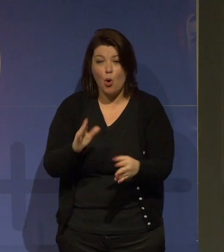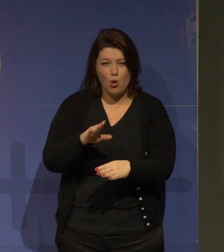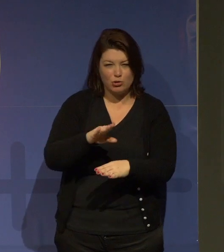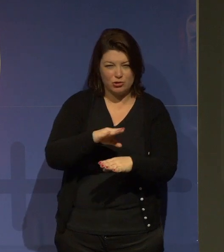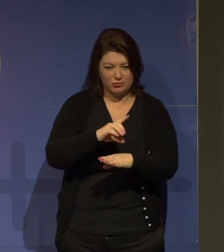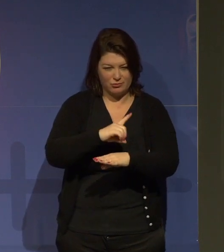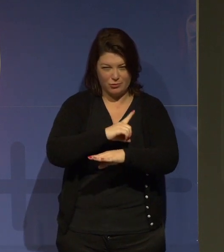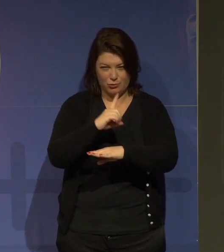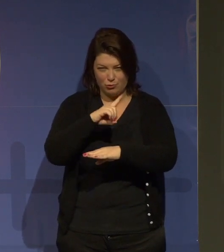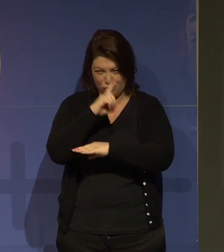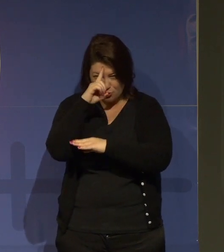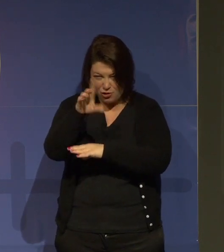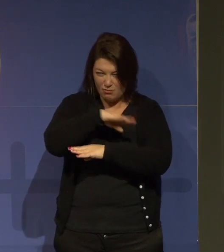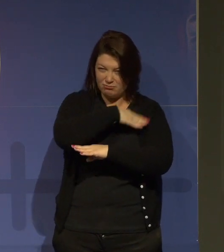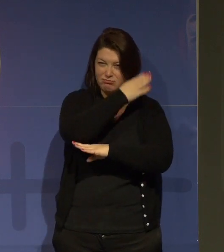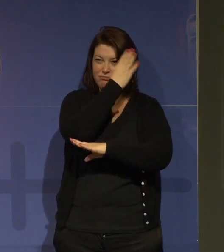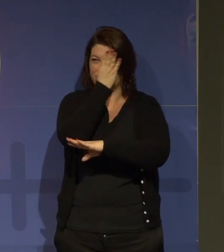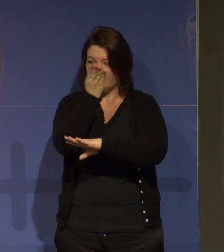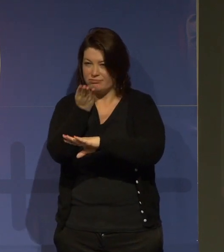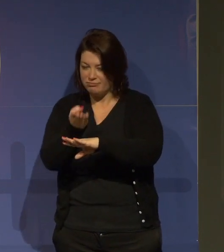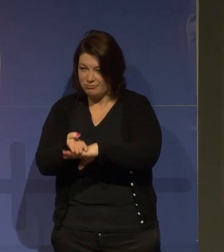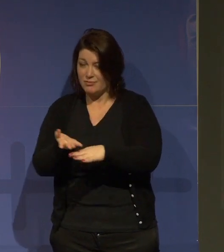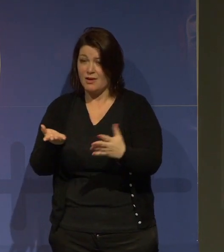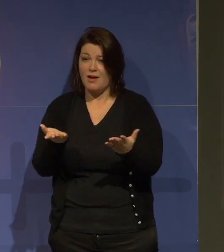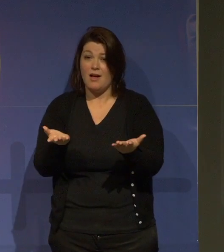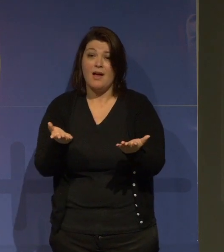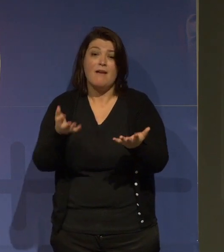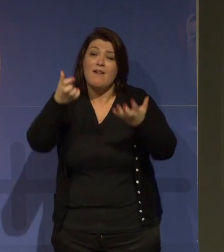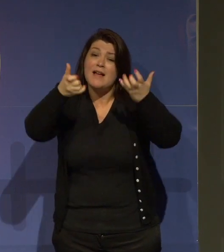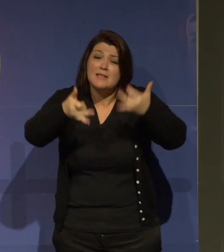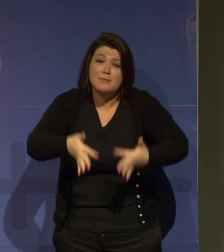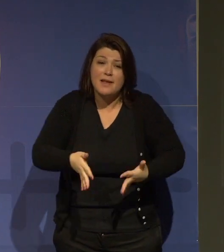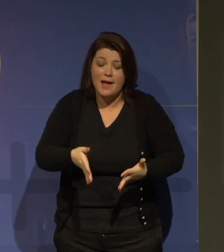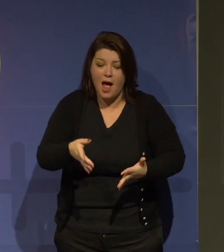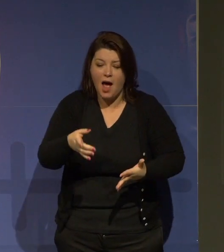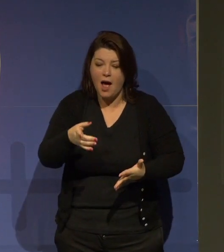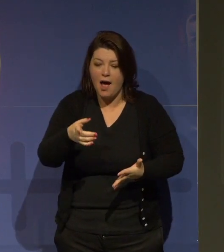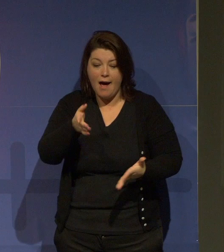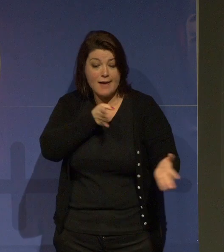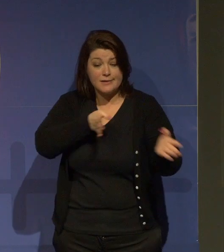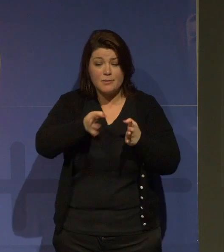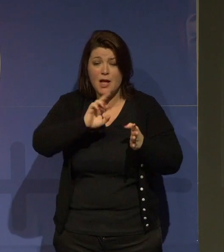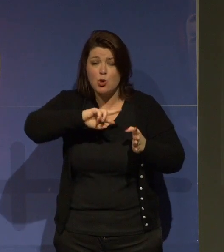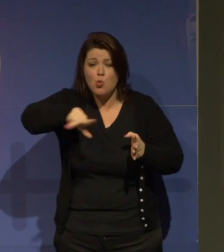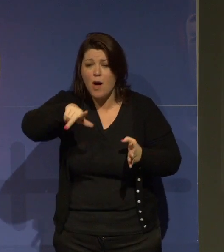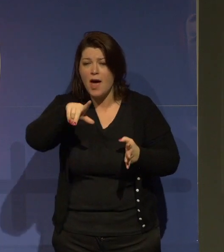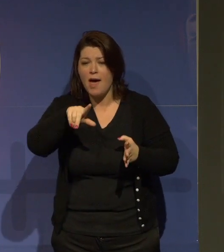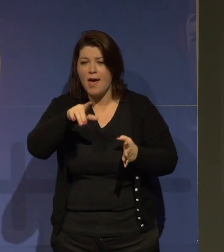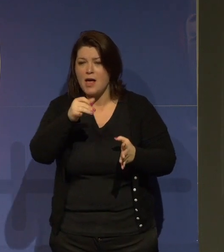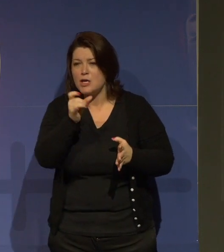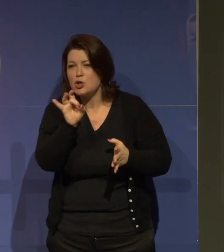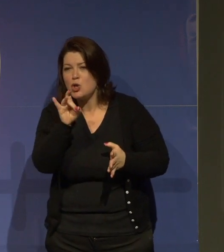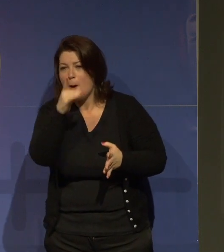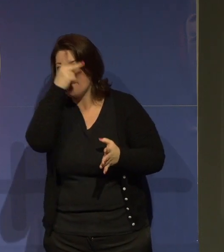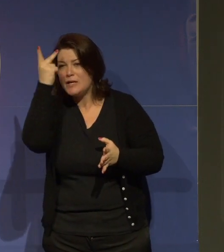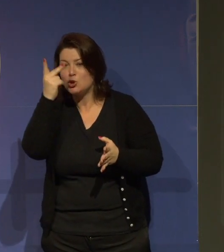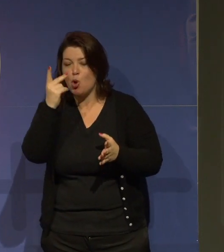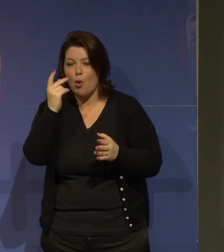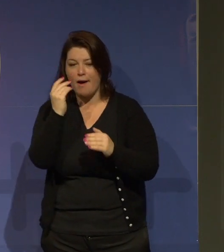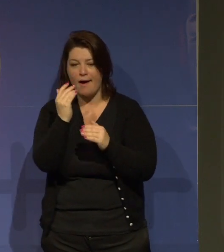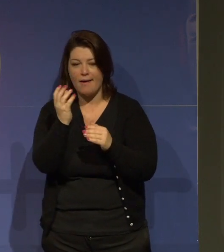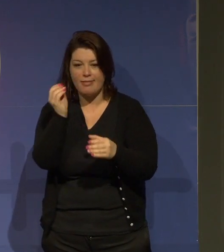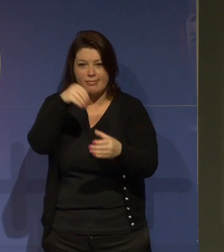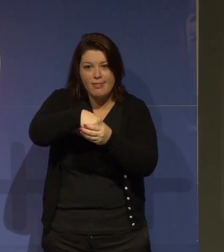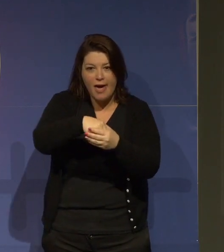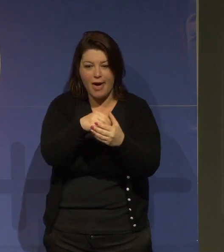gente reforçar, é que a acessibilidade não é coisa de desenvolvedor. Né? Então, as pessoas que estão